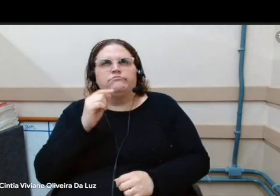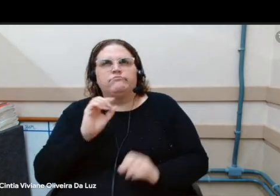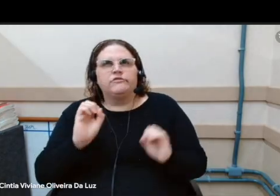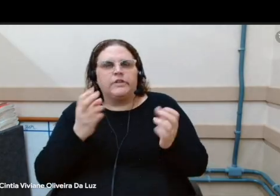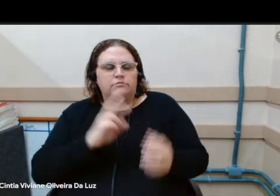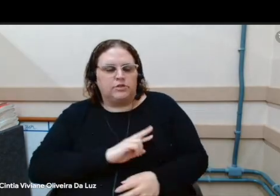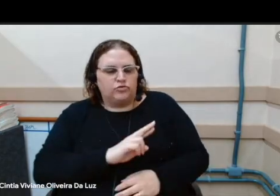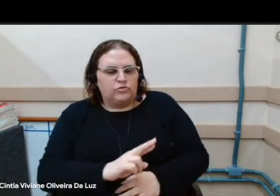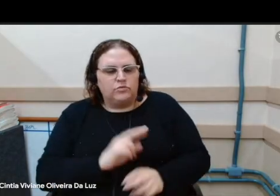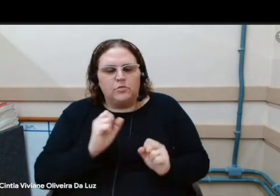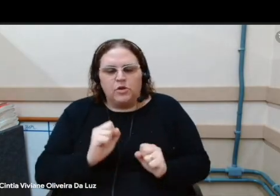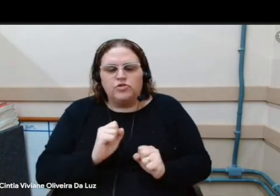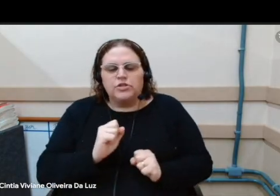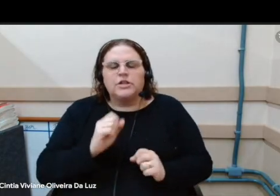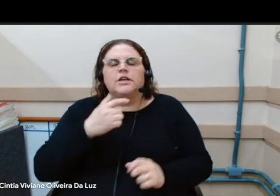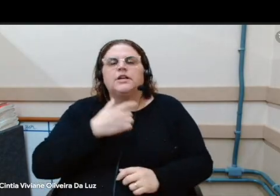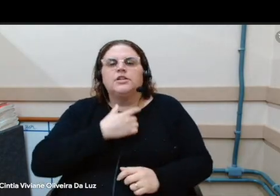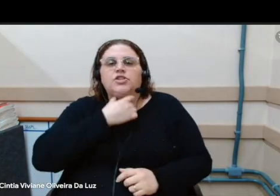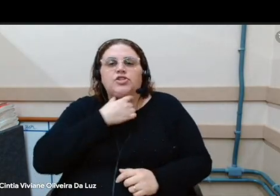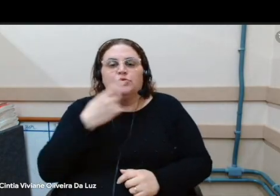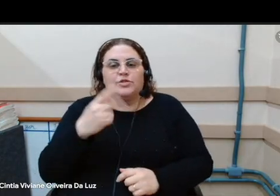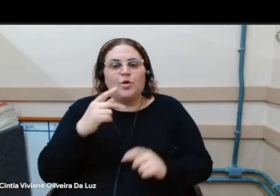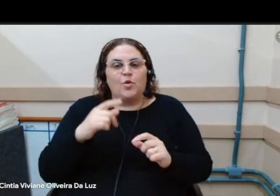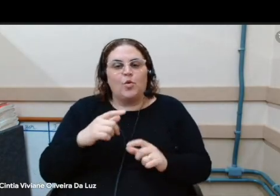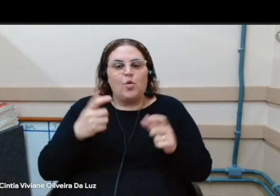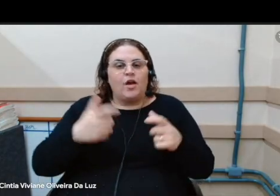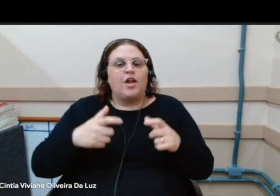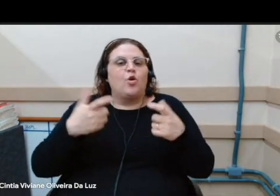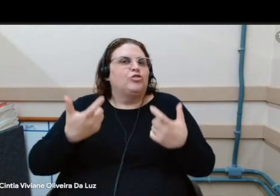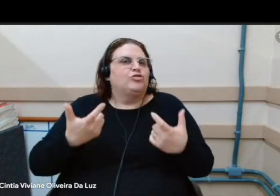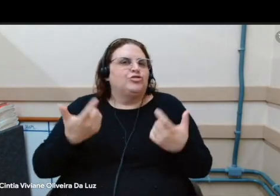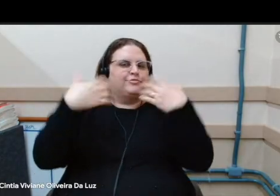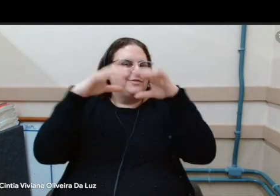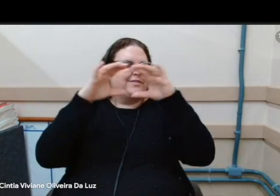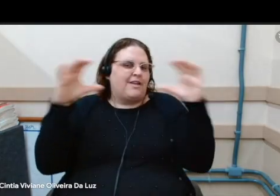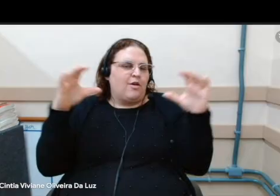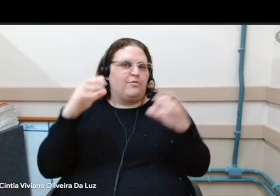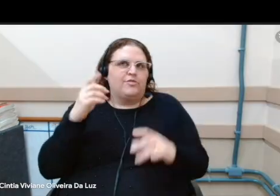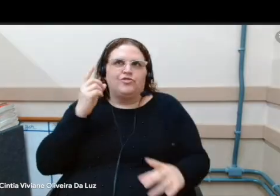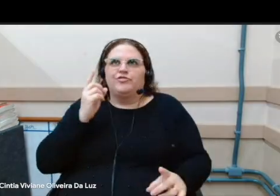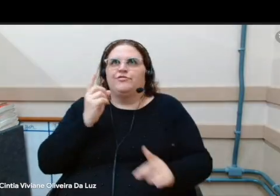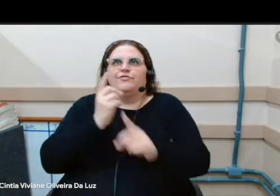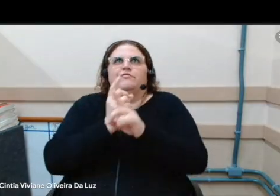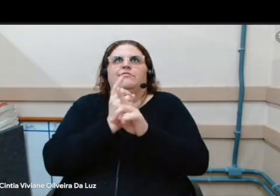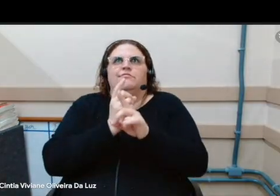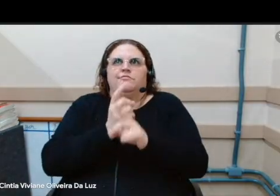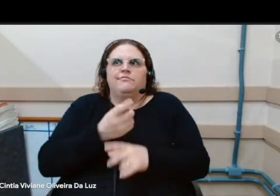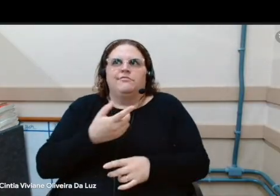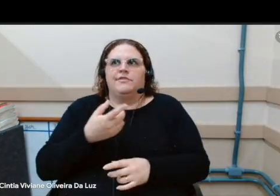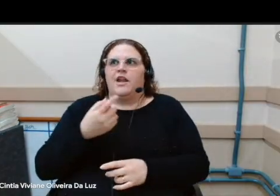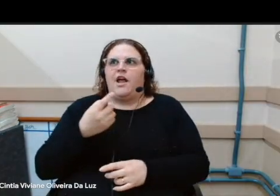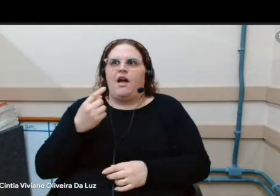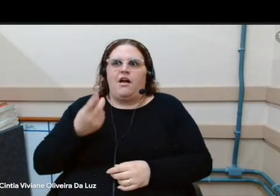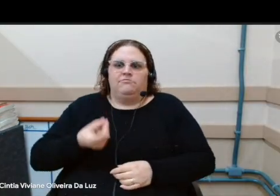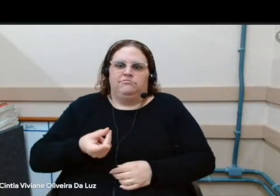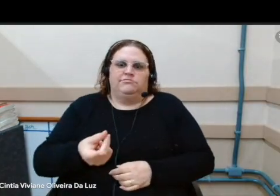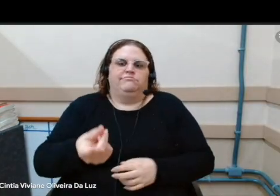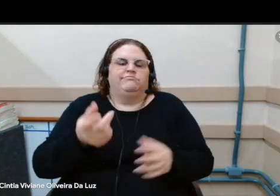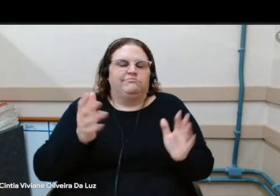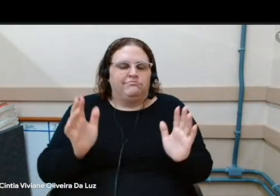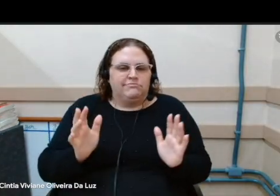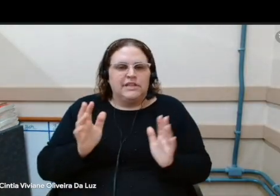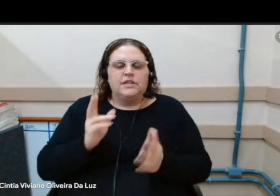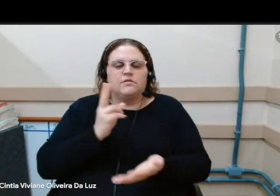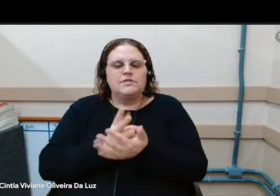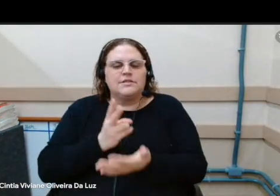lugar no céu né ou pode encontrar Redenção Então assim tá sempre revestida né de de